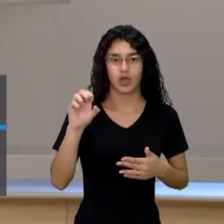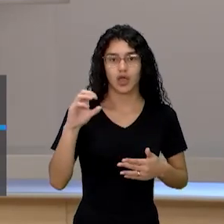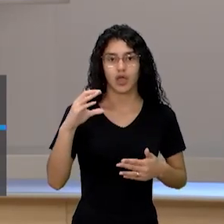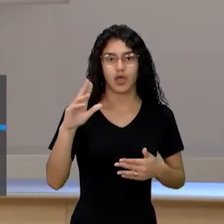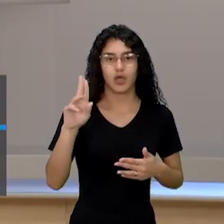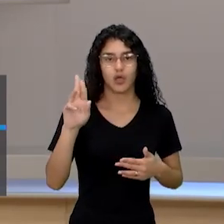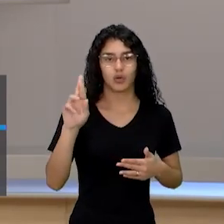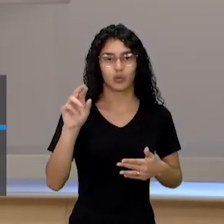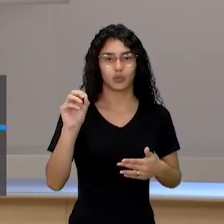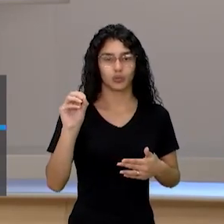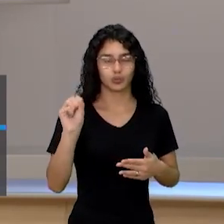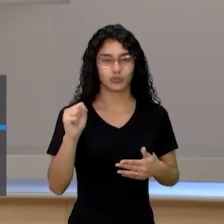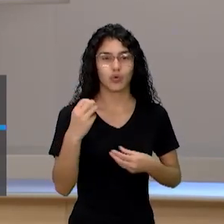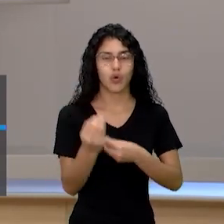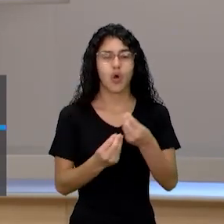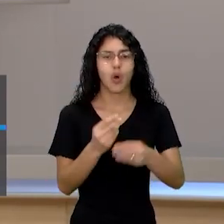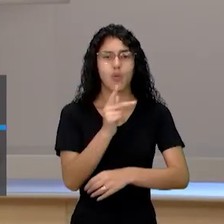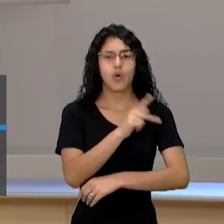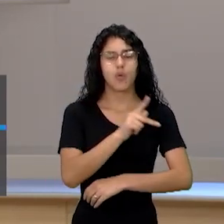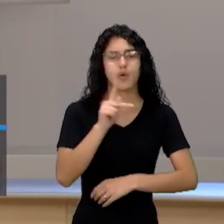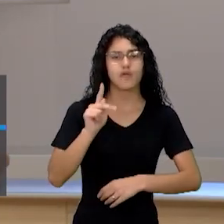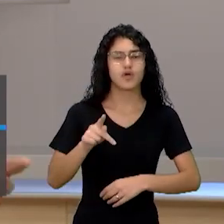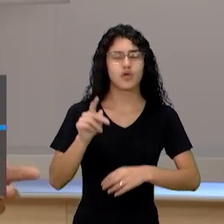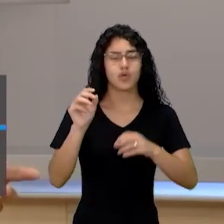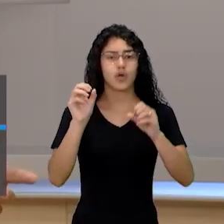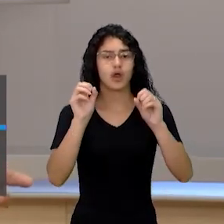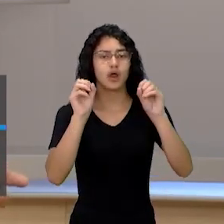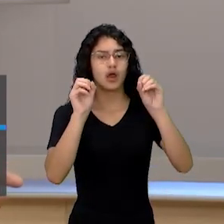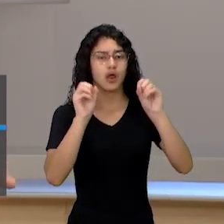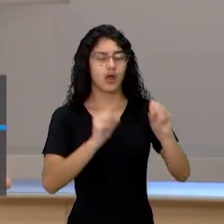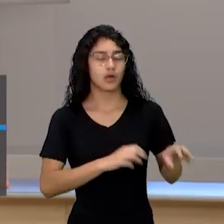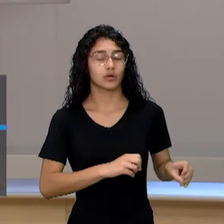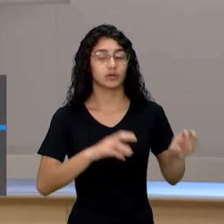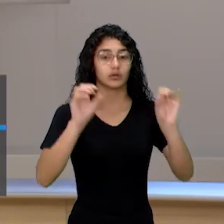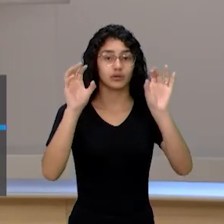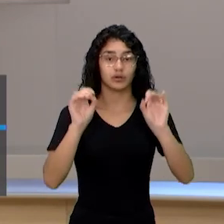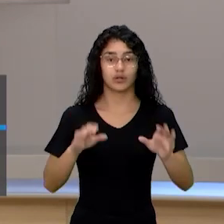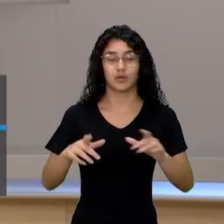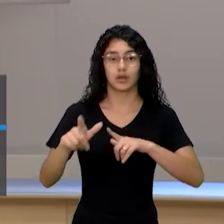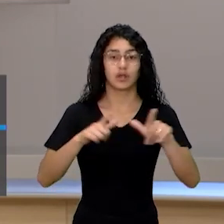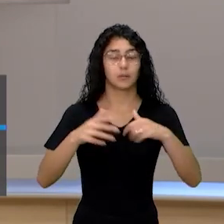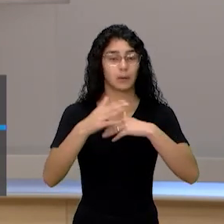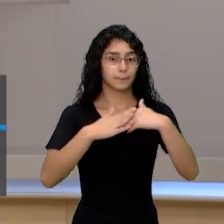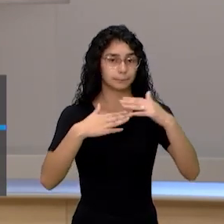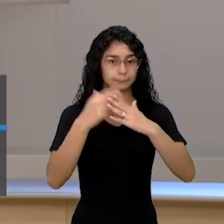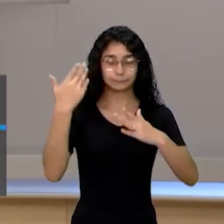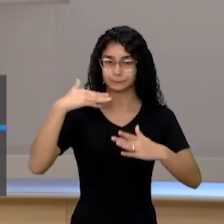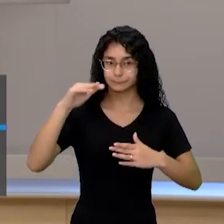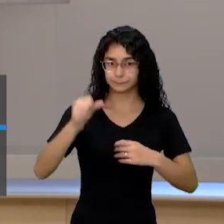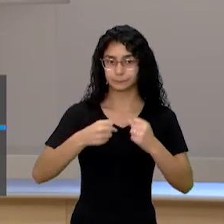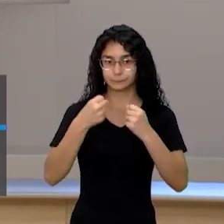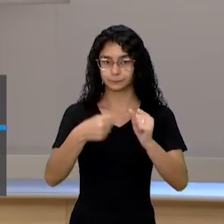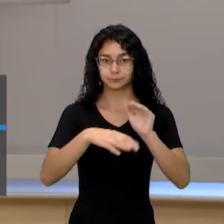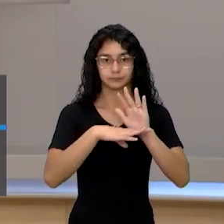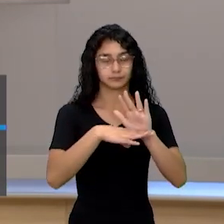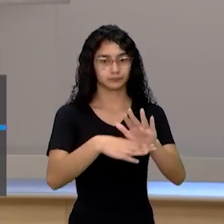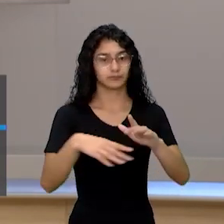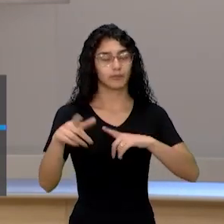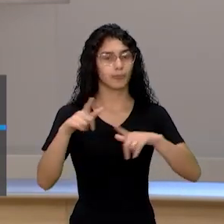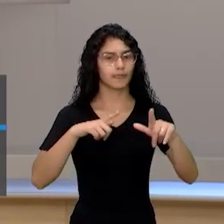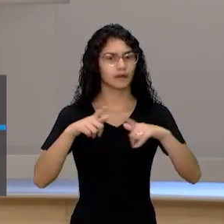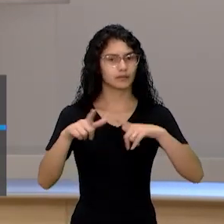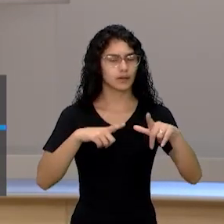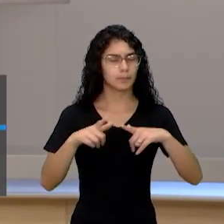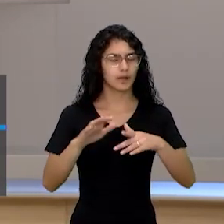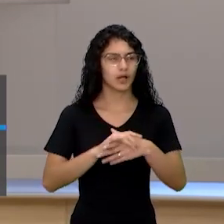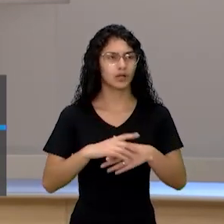sala comum, como que o professor da educação especial que trabalha com altas habilidades de superdotação pode gerenciar um trabalho que